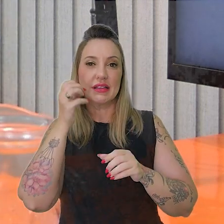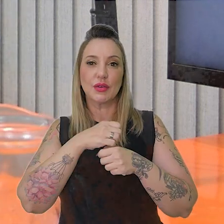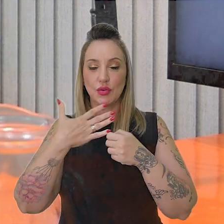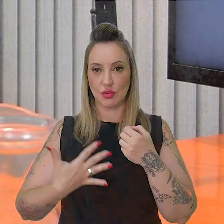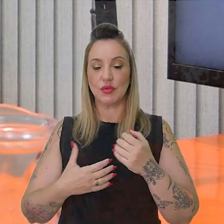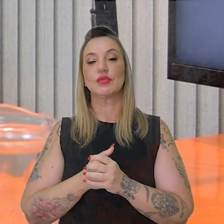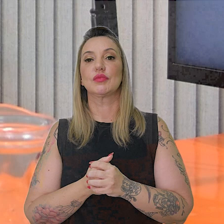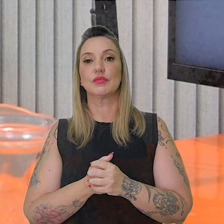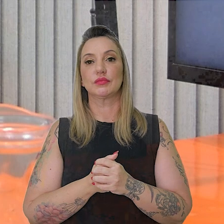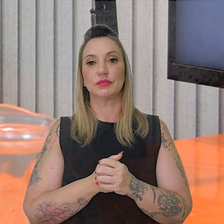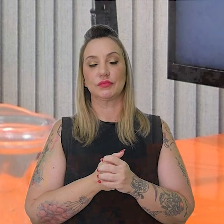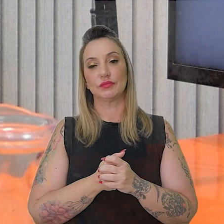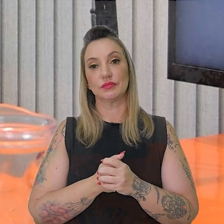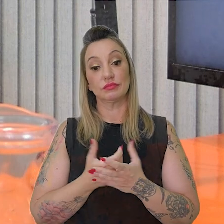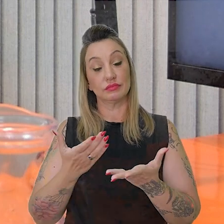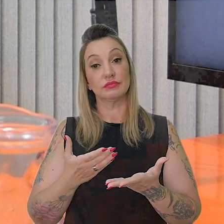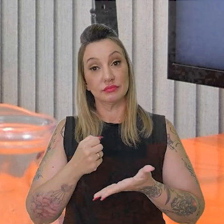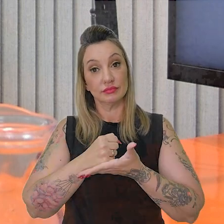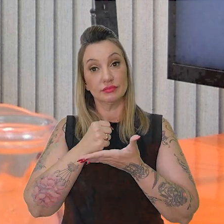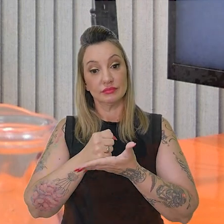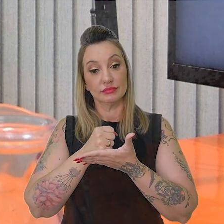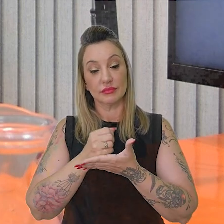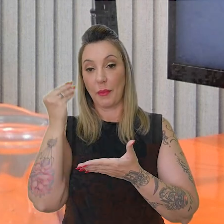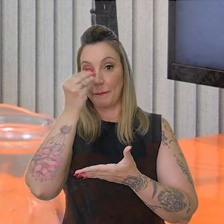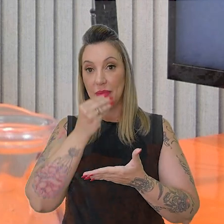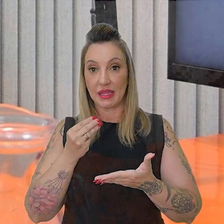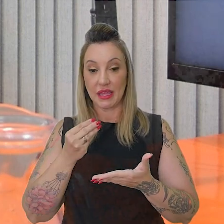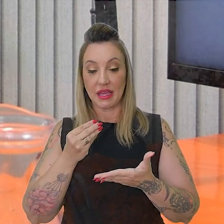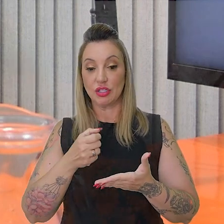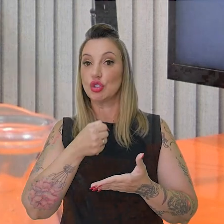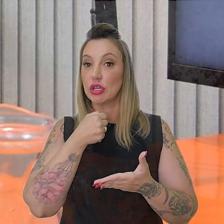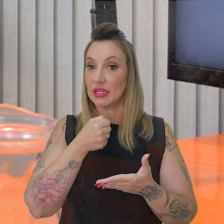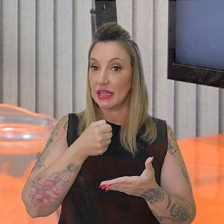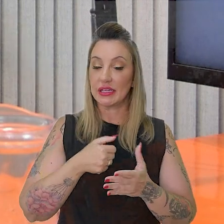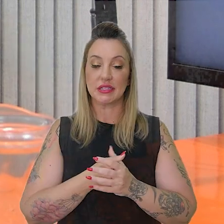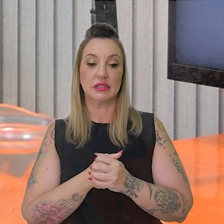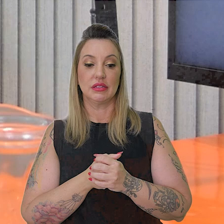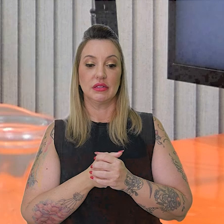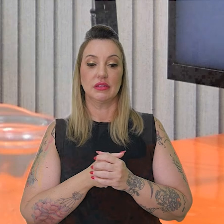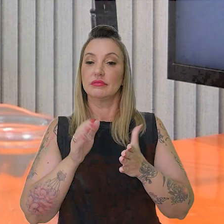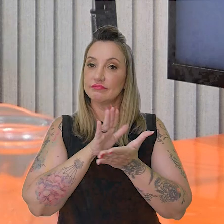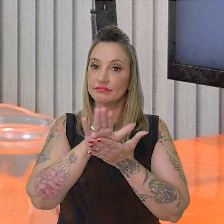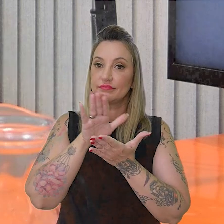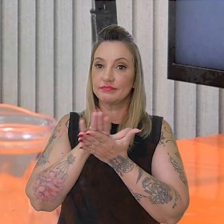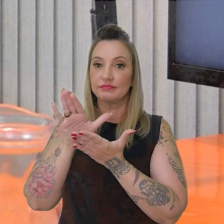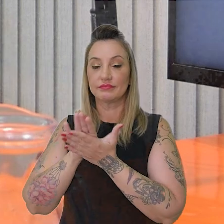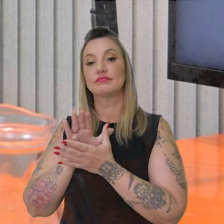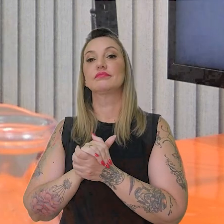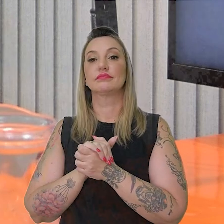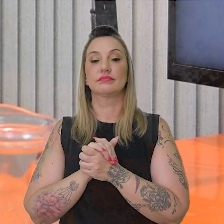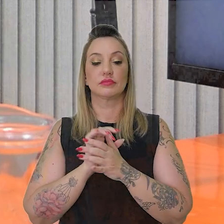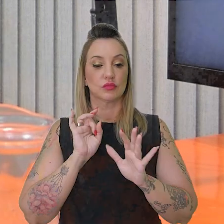experiência conteúdo aí e E aí eu fui levando isso pra minha maquiagem pro meu jornalismo também e fui levando fui